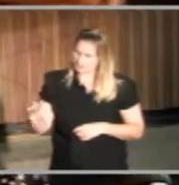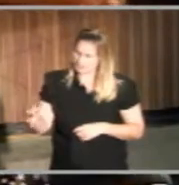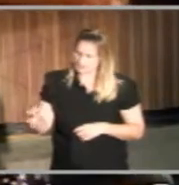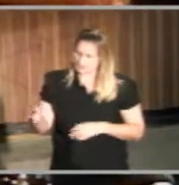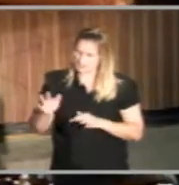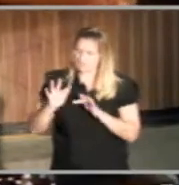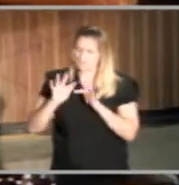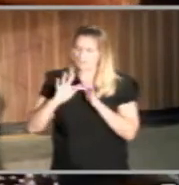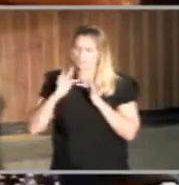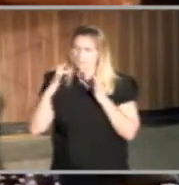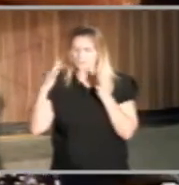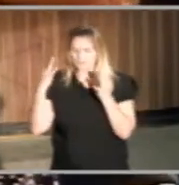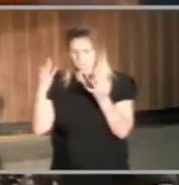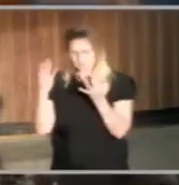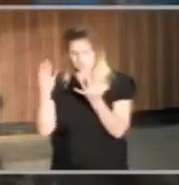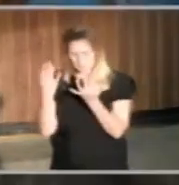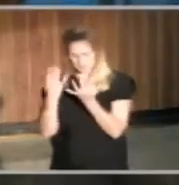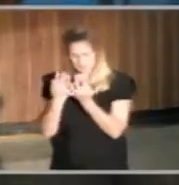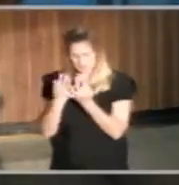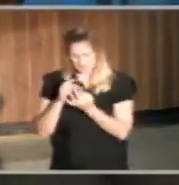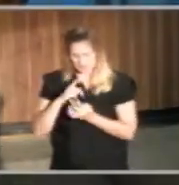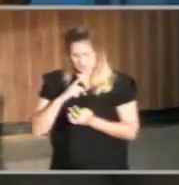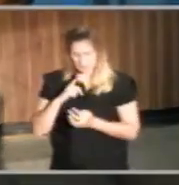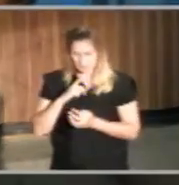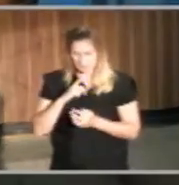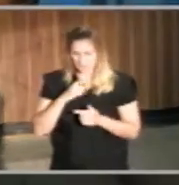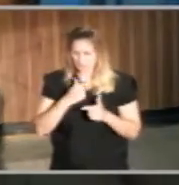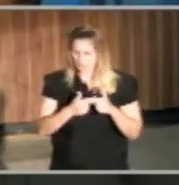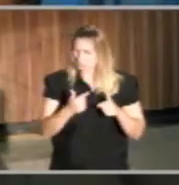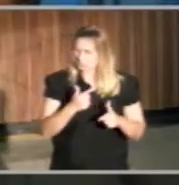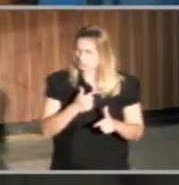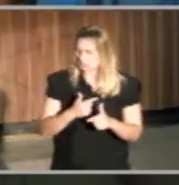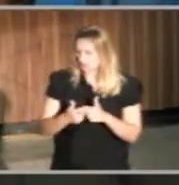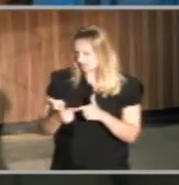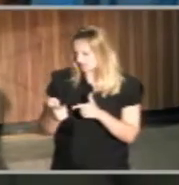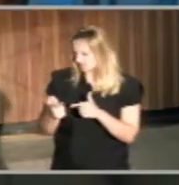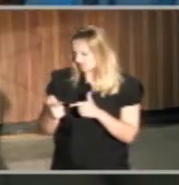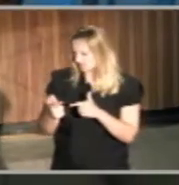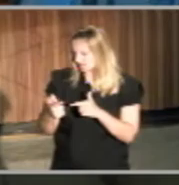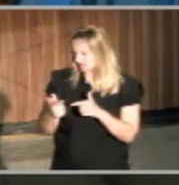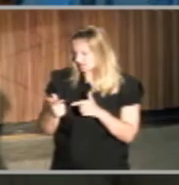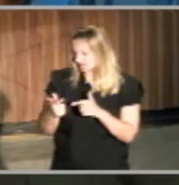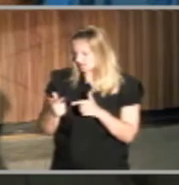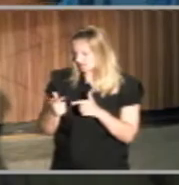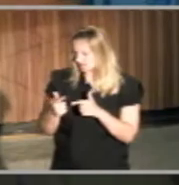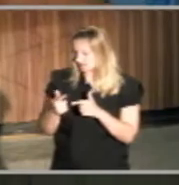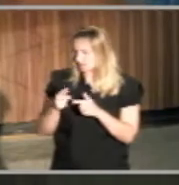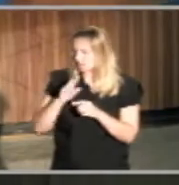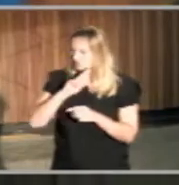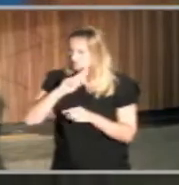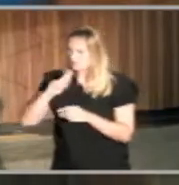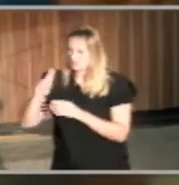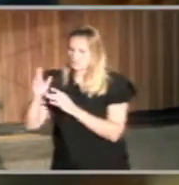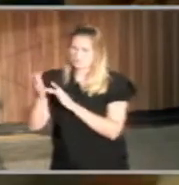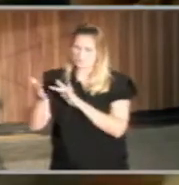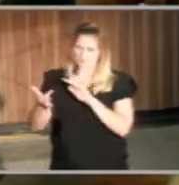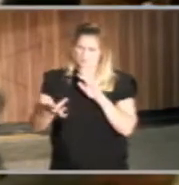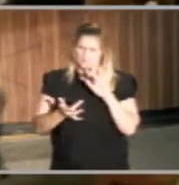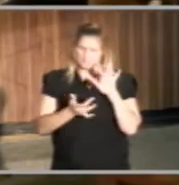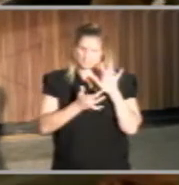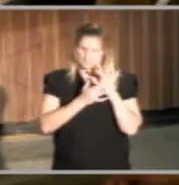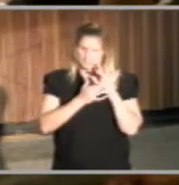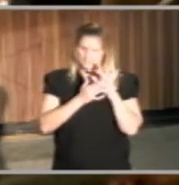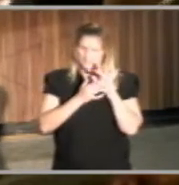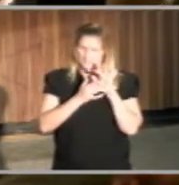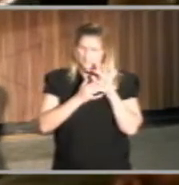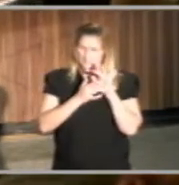Famílias, ó Pai, que estão com problemas de relacionamento. Ó Deus, em nome de Jesus, impeça